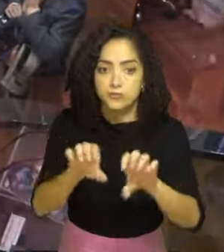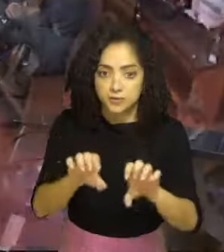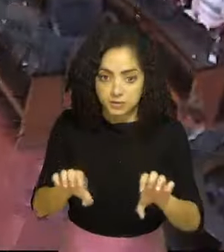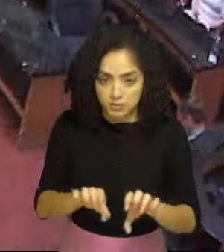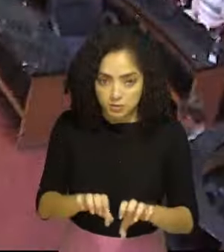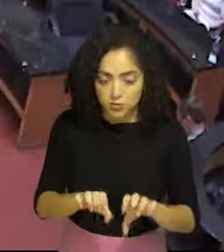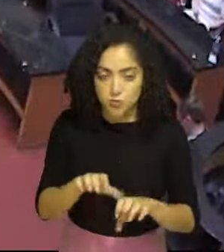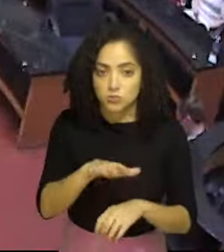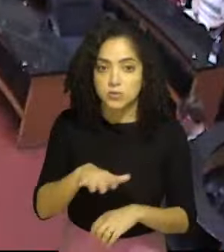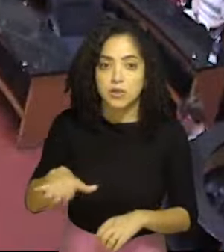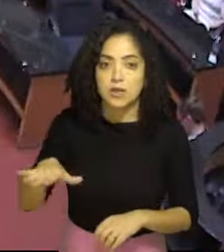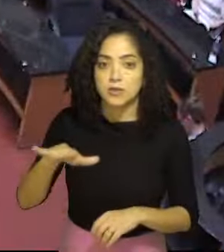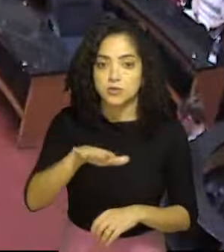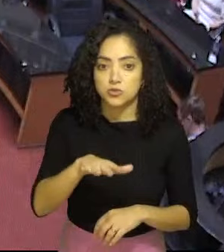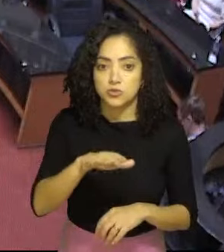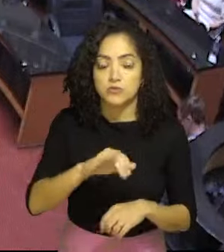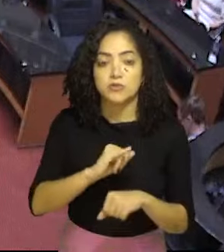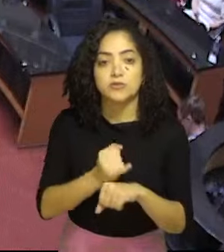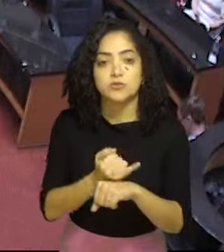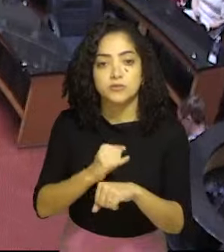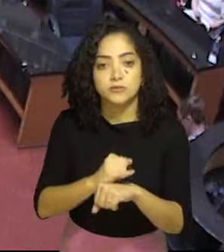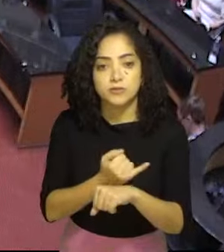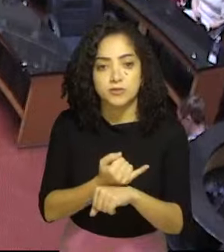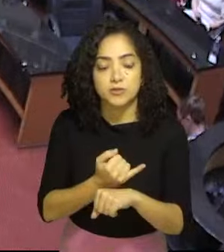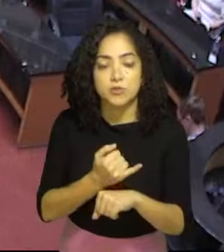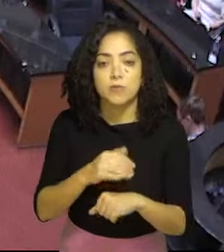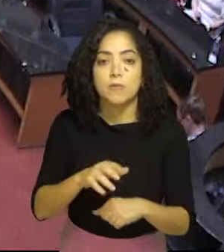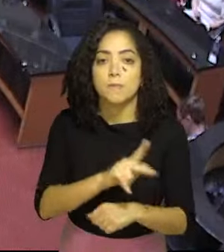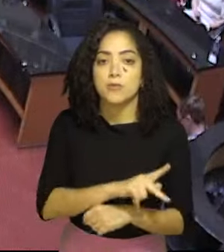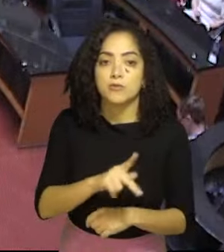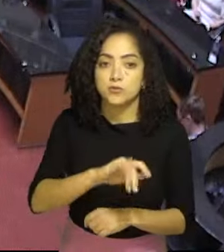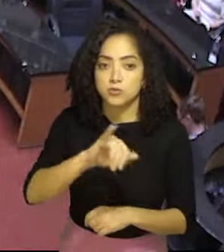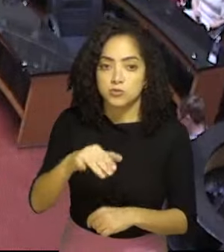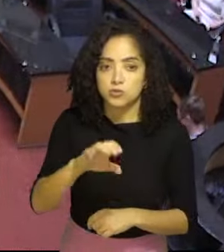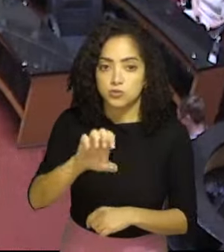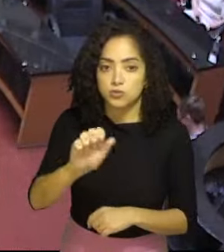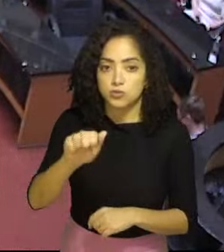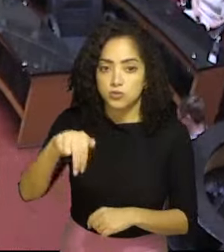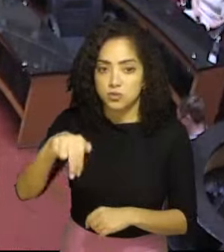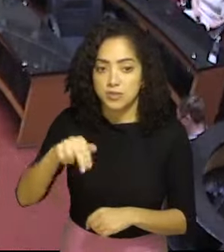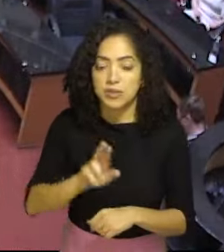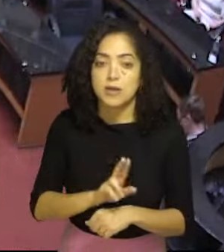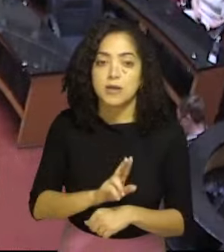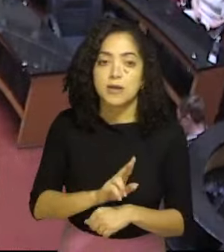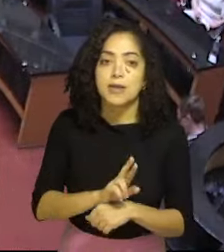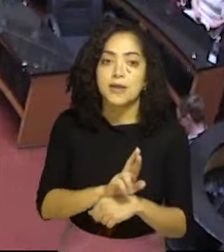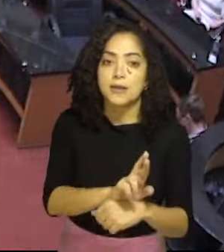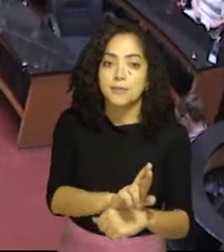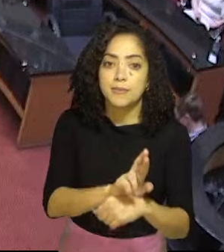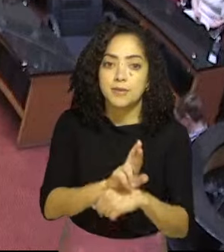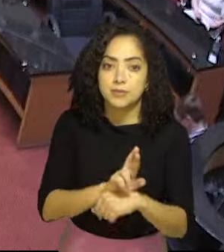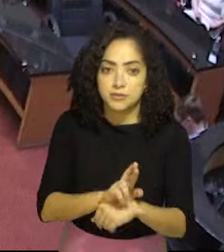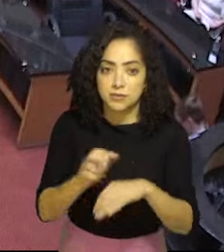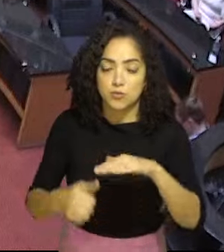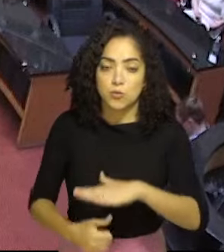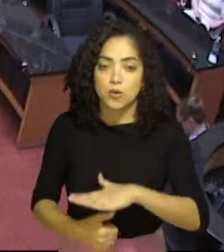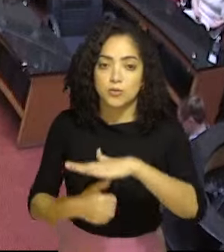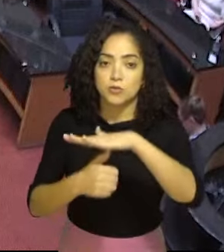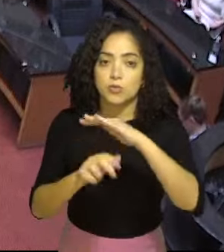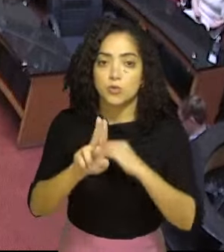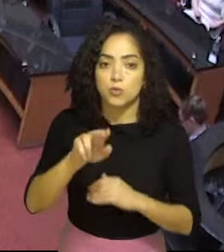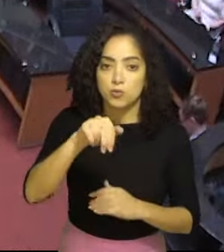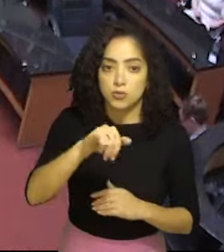da região de Joinville, professor mestre Jean Cardoso de Medeiros, neste ato representando o reitor da Univille,